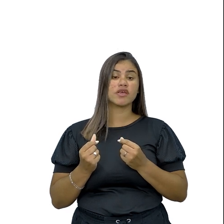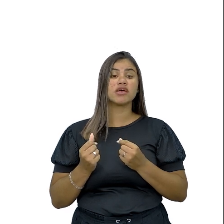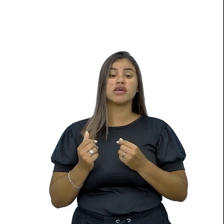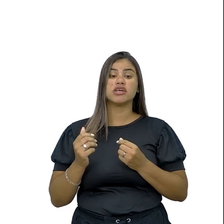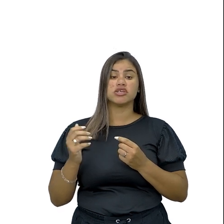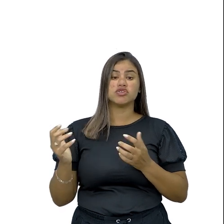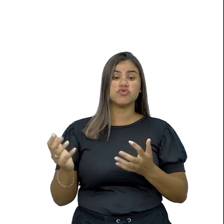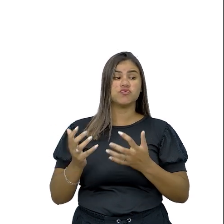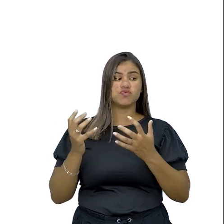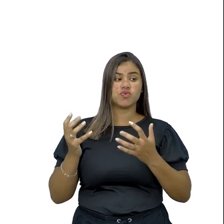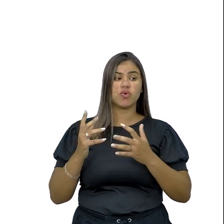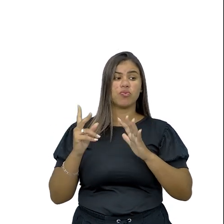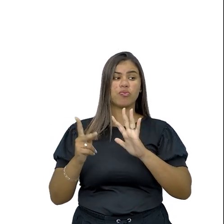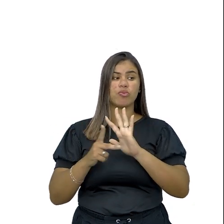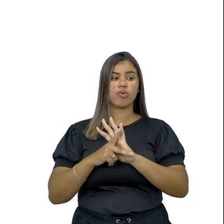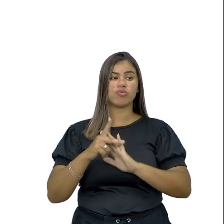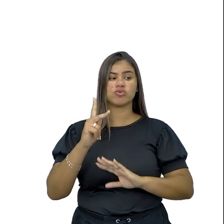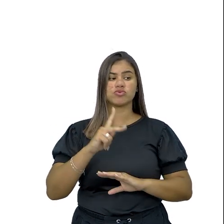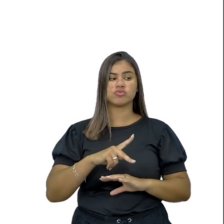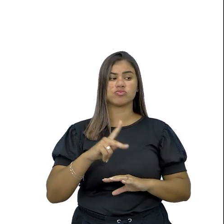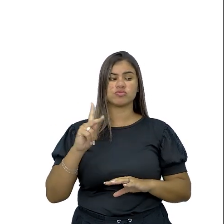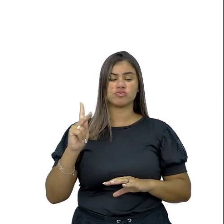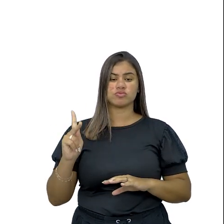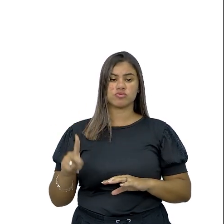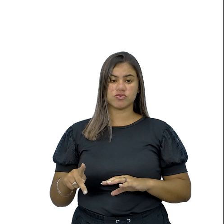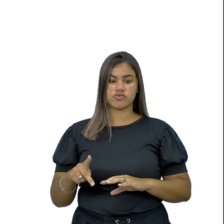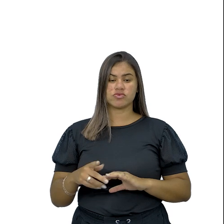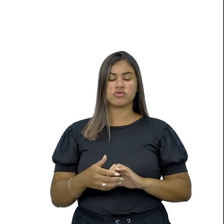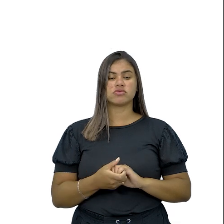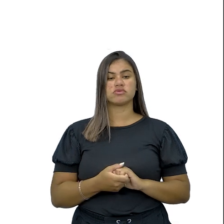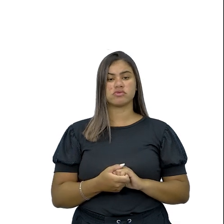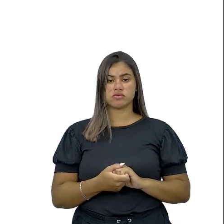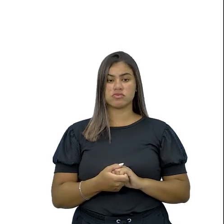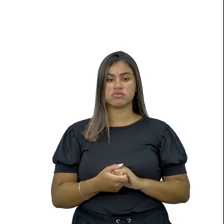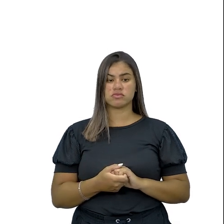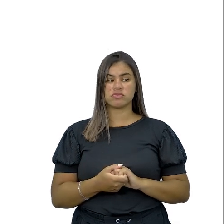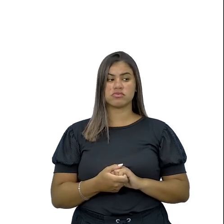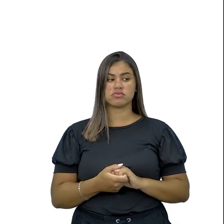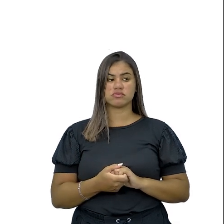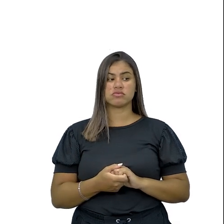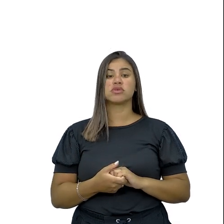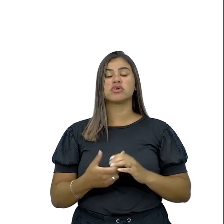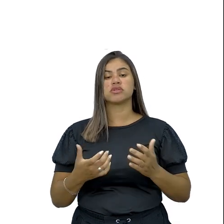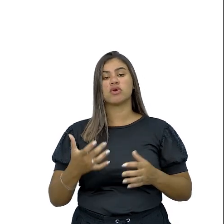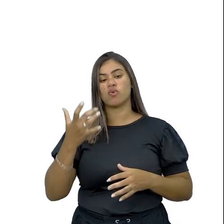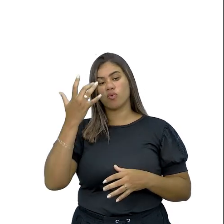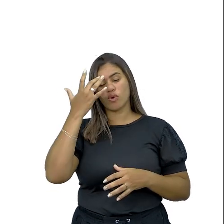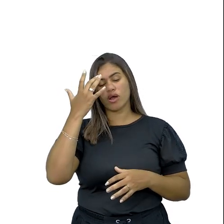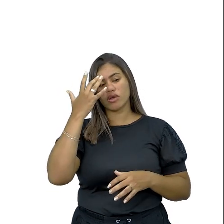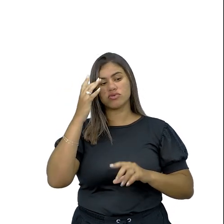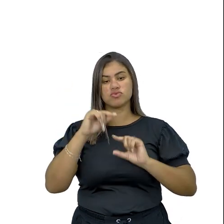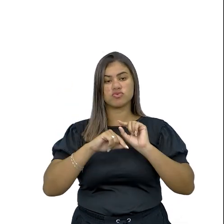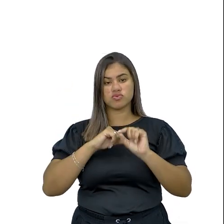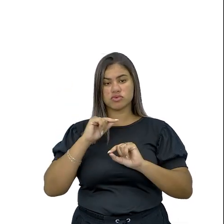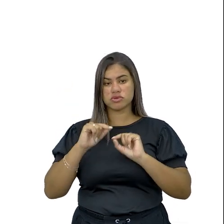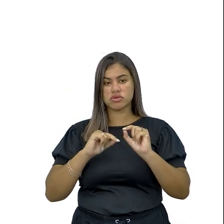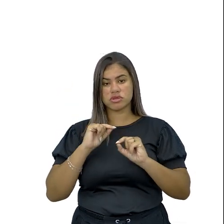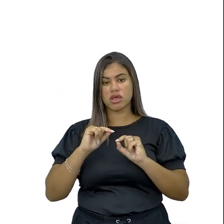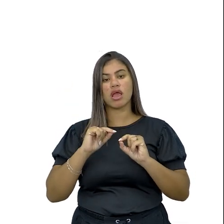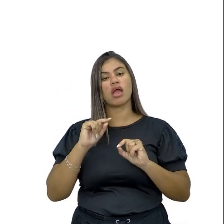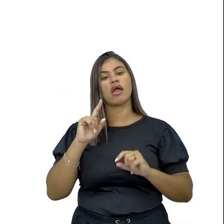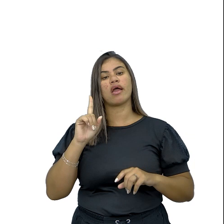influência do professor nesse processo investigativo. Tá? Então, eu acho que isso vai ser, de